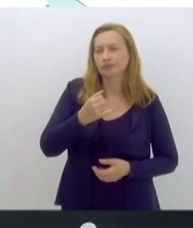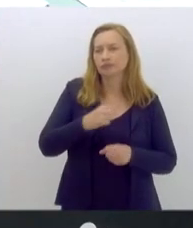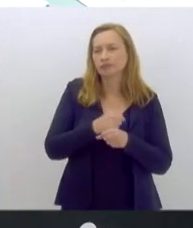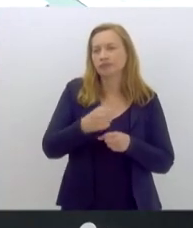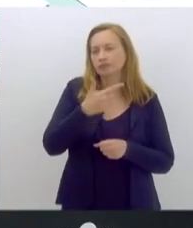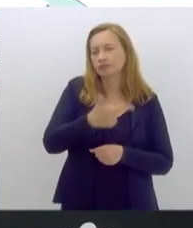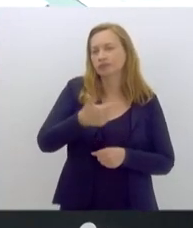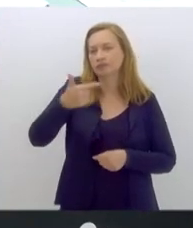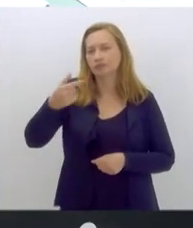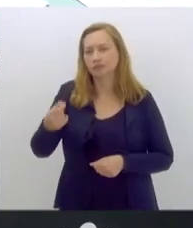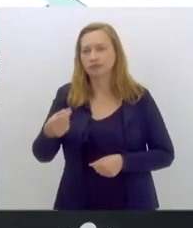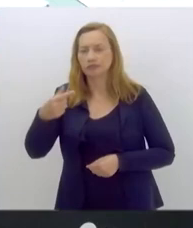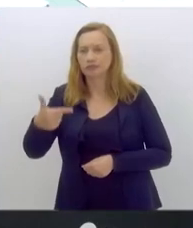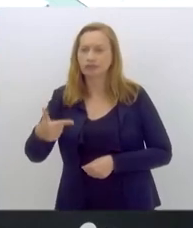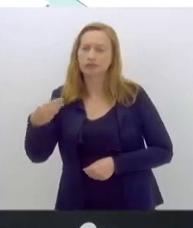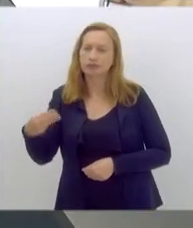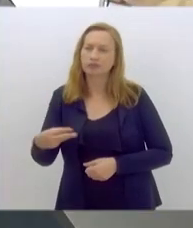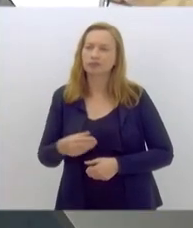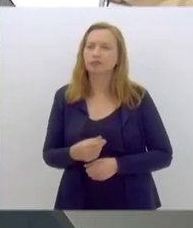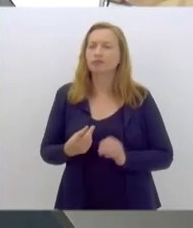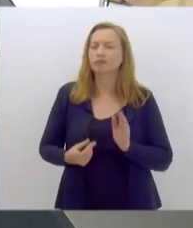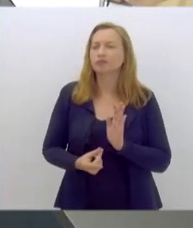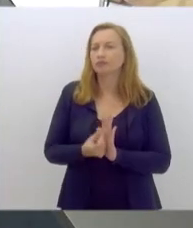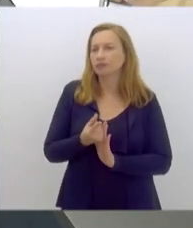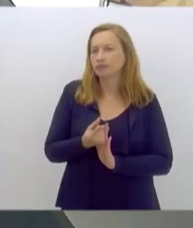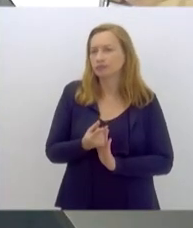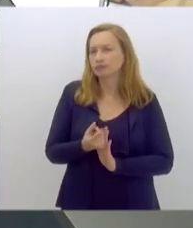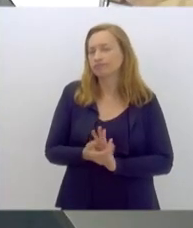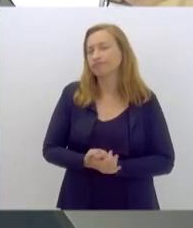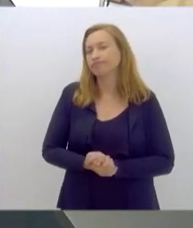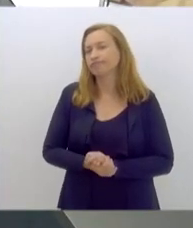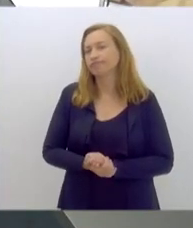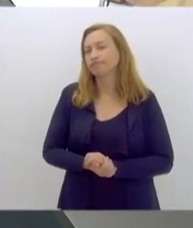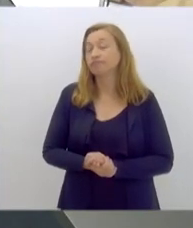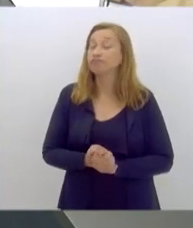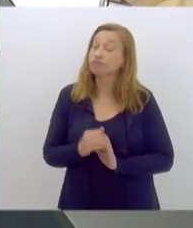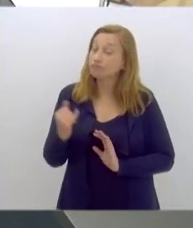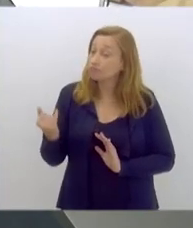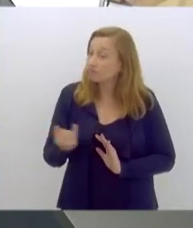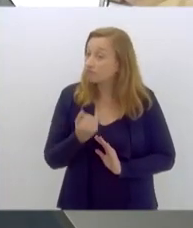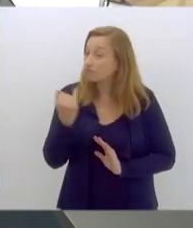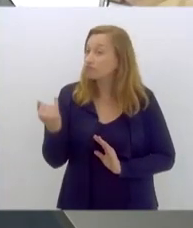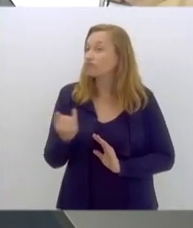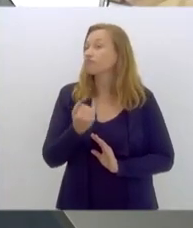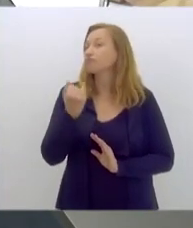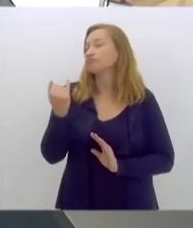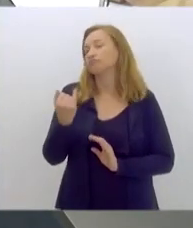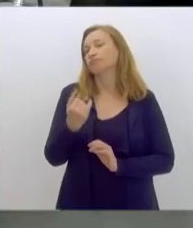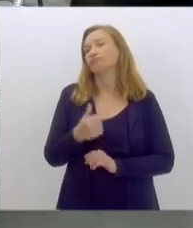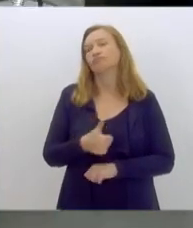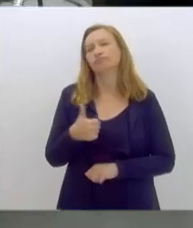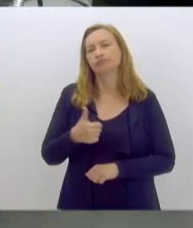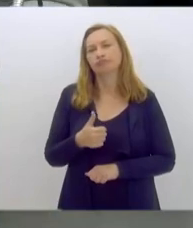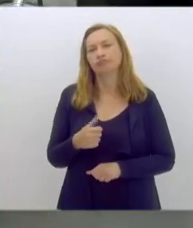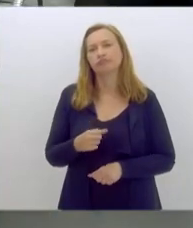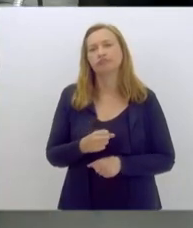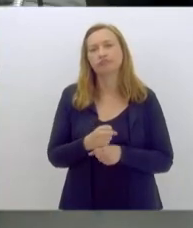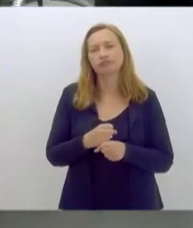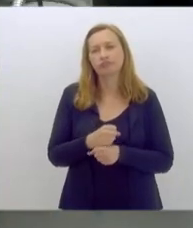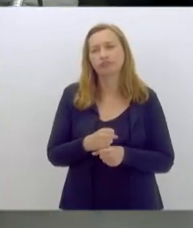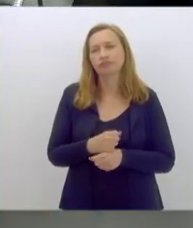2023 e esse orçamento é um orçamento importante desse primeiro ano